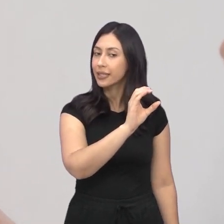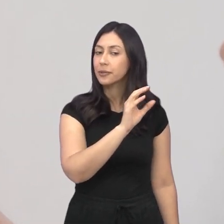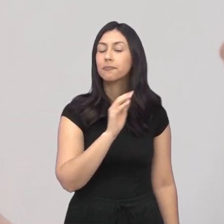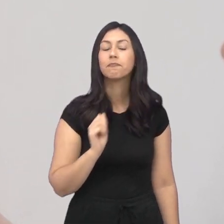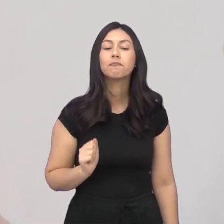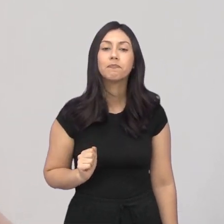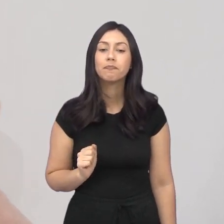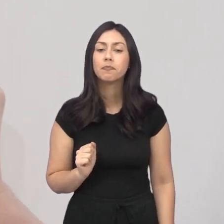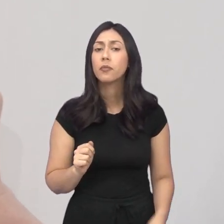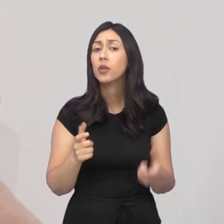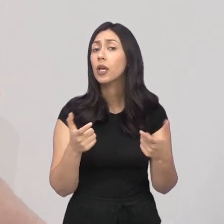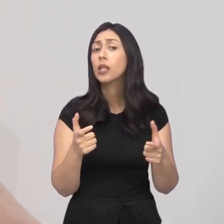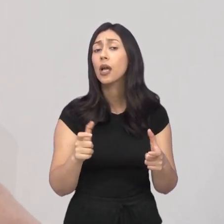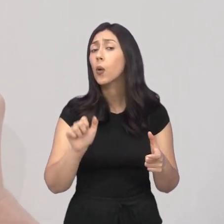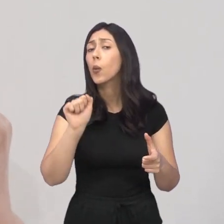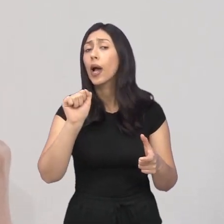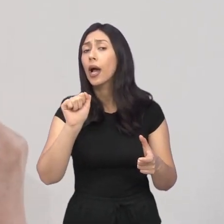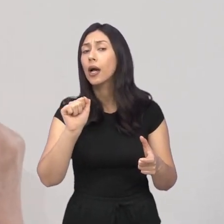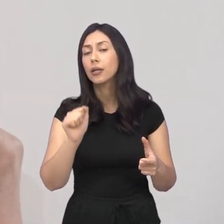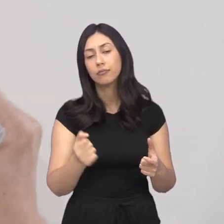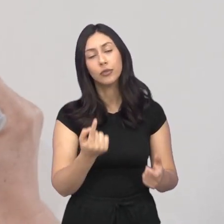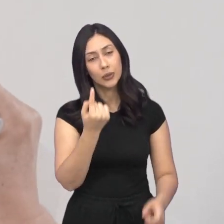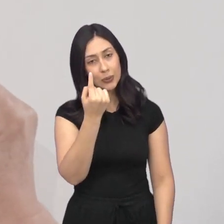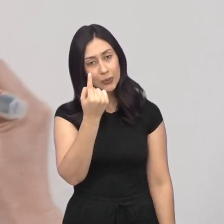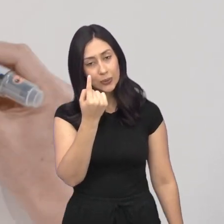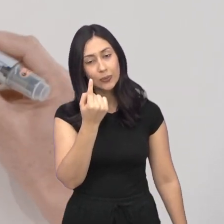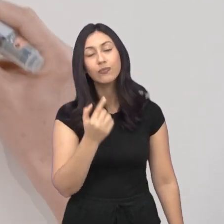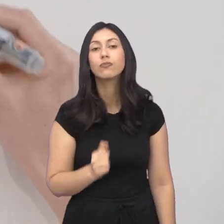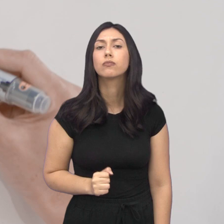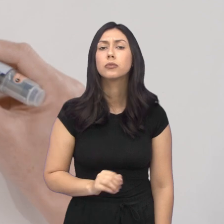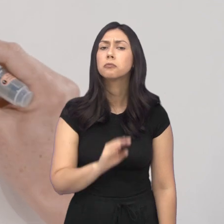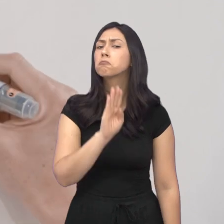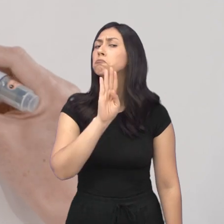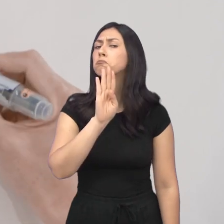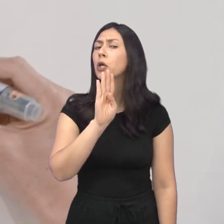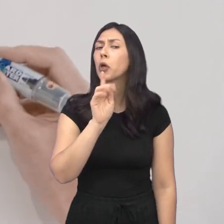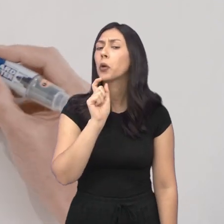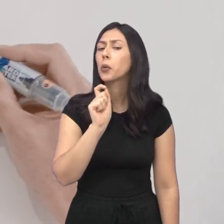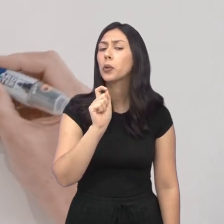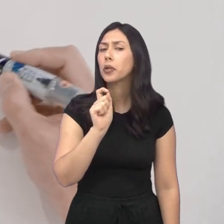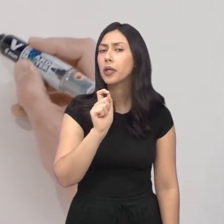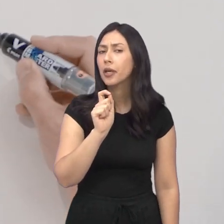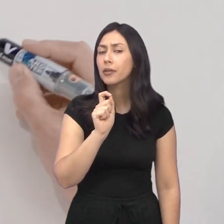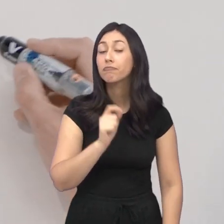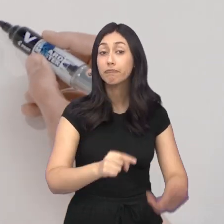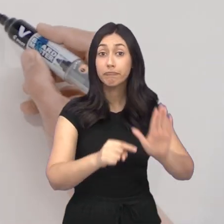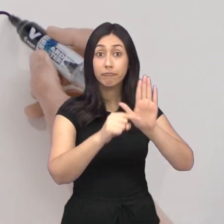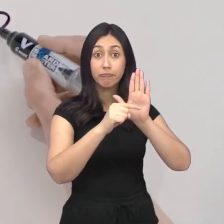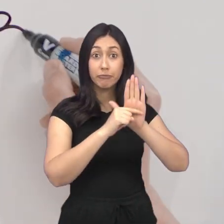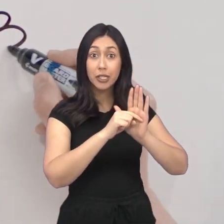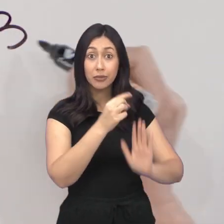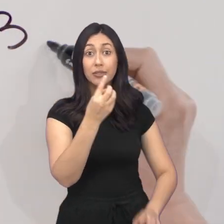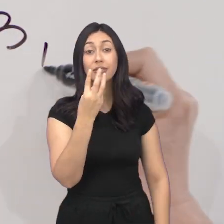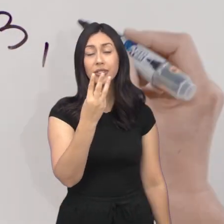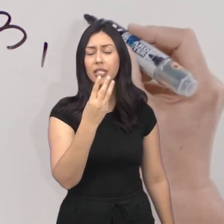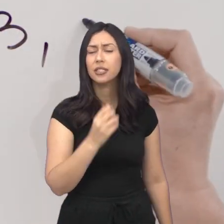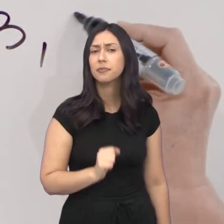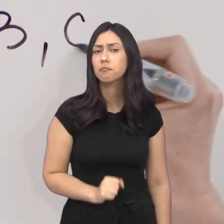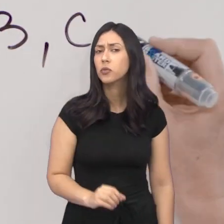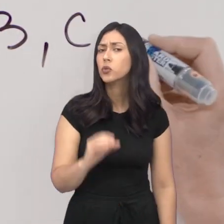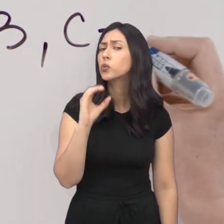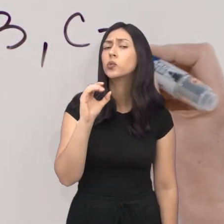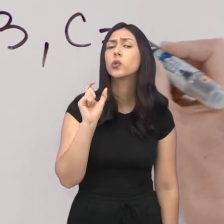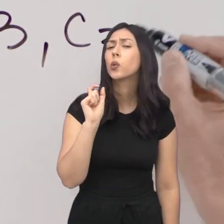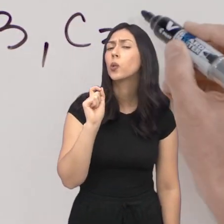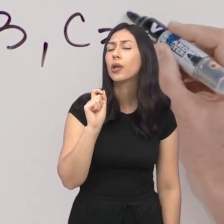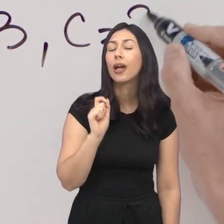Nessa equação do segundo grau. O A aqui é 1, certo? O B é igual a menos 3. E o